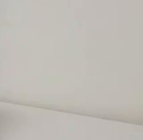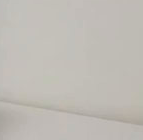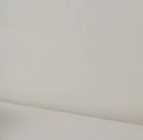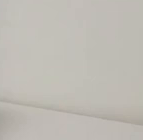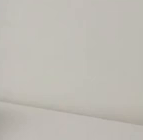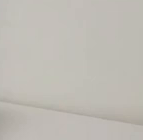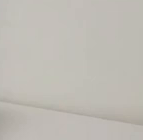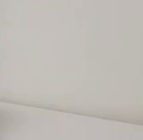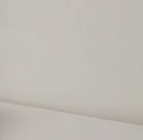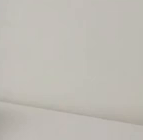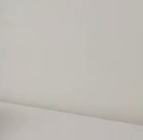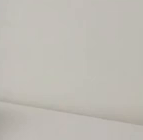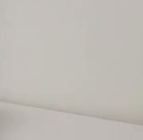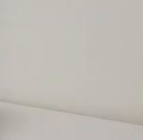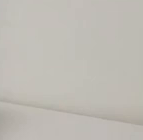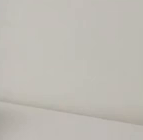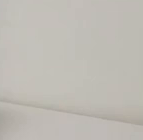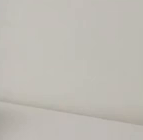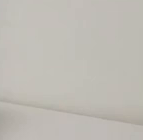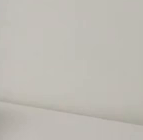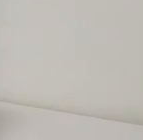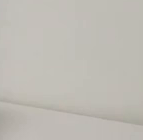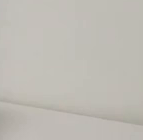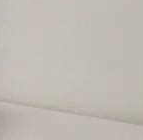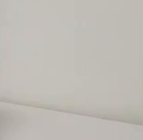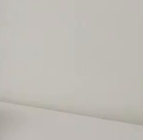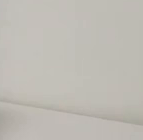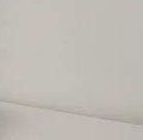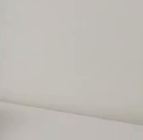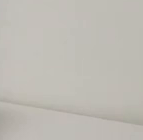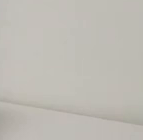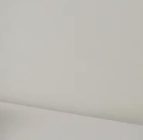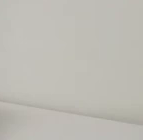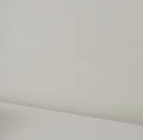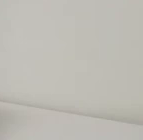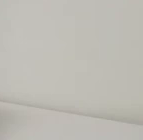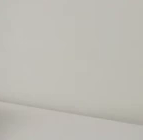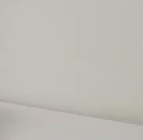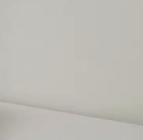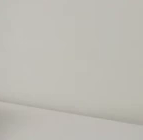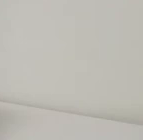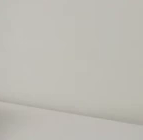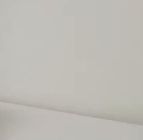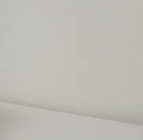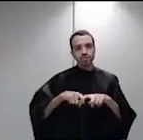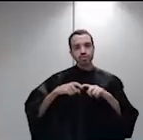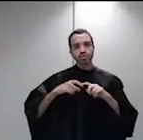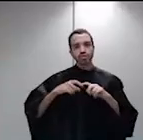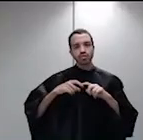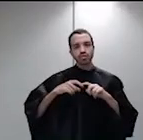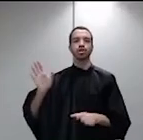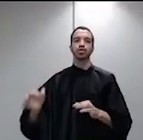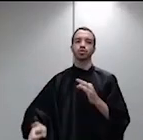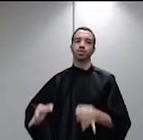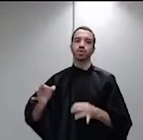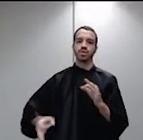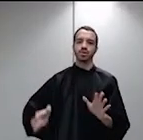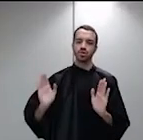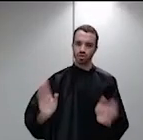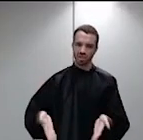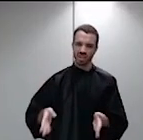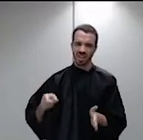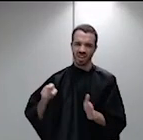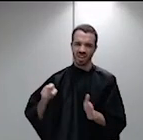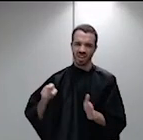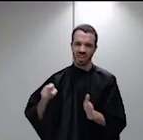que não houve pagamento pelo bebê e que a criança estava sofrendo pela falta de convivência com a mãe afetiva. Ao julgar o mérito